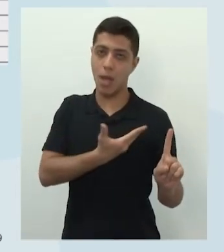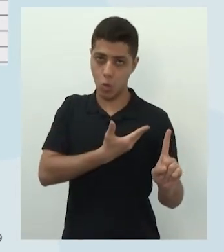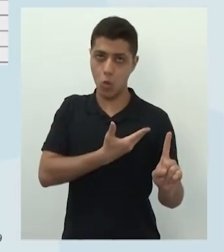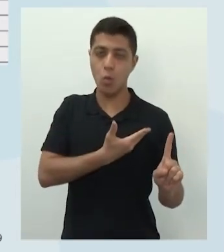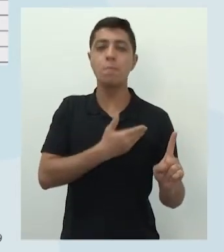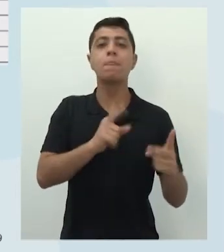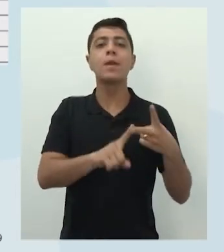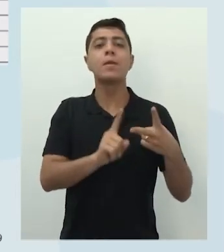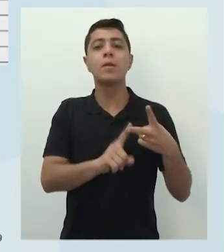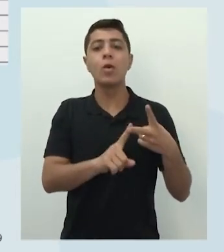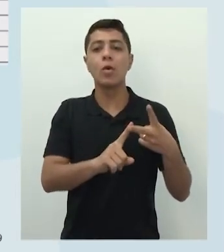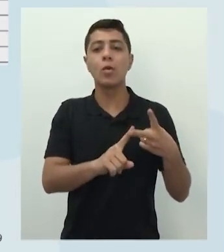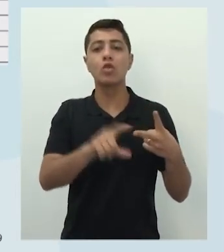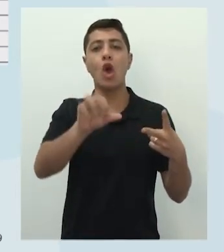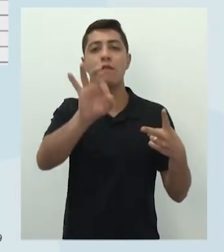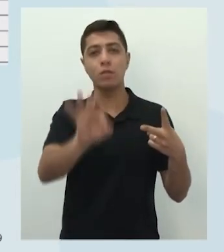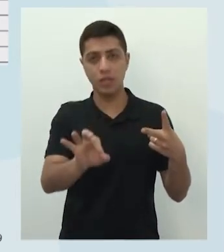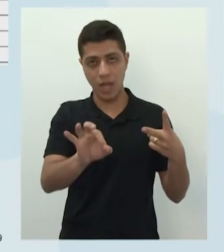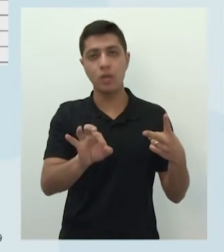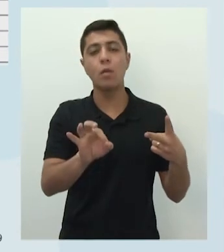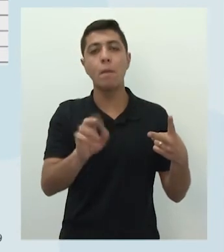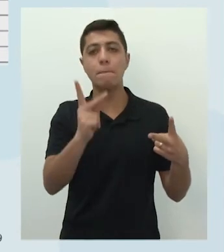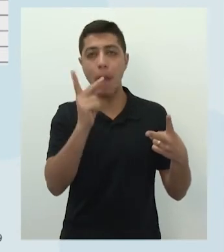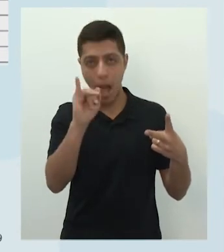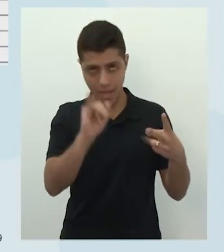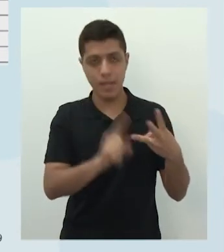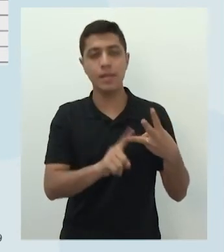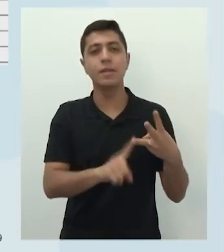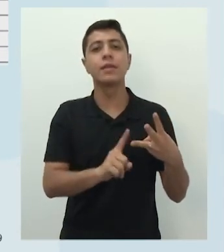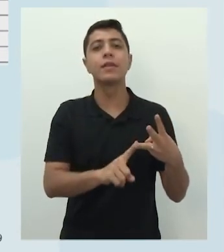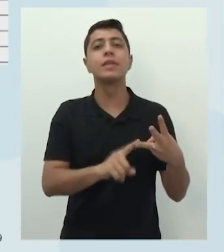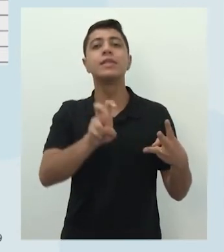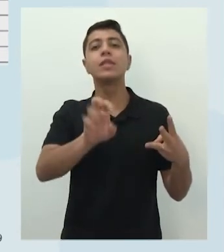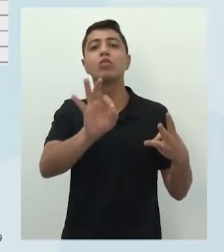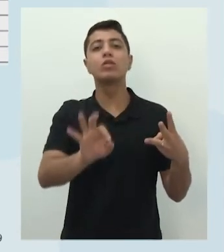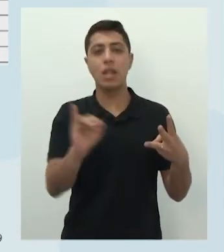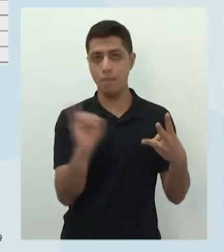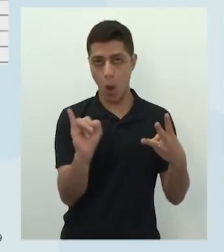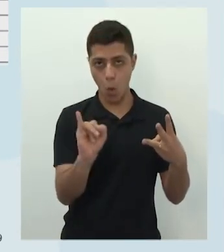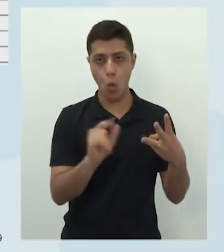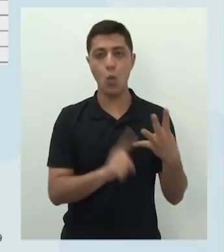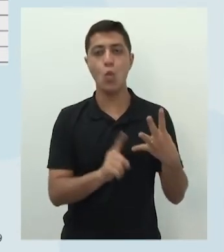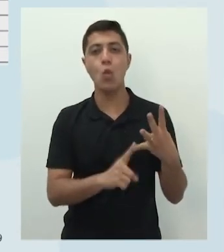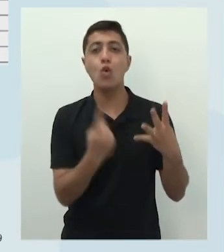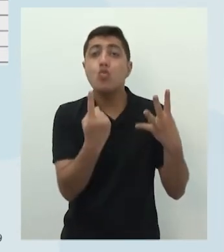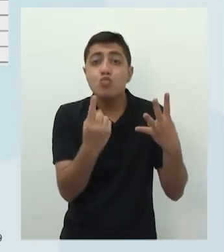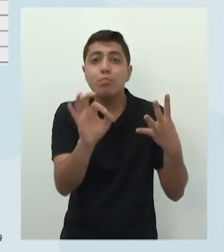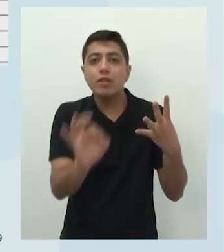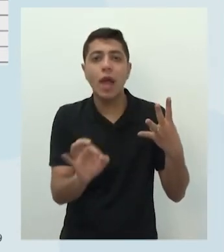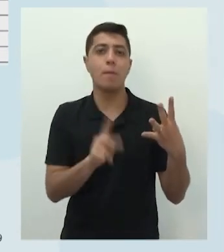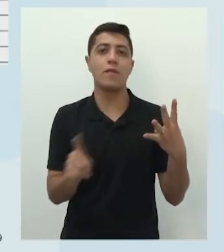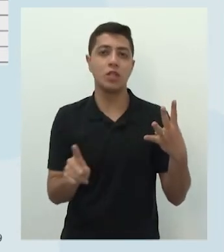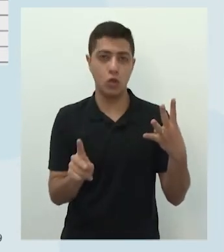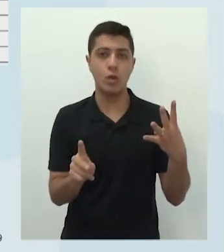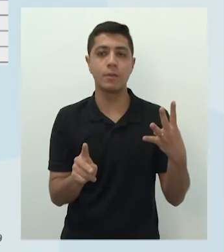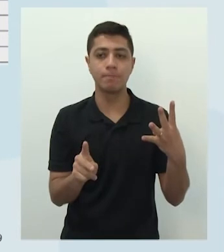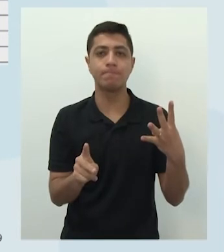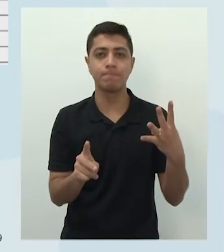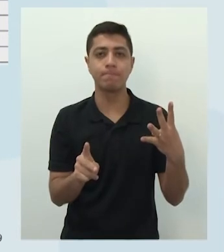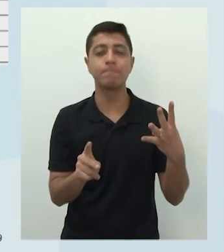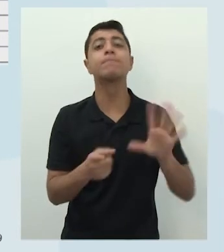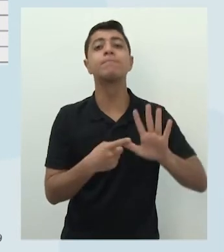conversar sobre empatia, tá? Então fica também essa outra provocação que eu quis compartilhar com vocês aqui nessa aula. Passa o próximo para